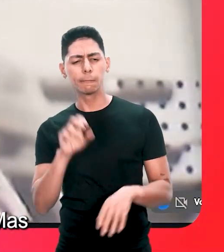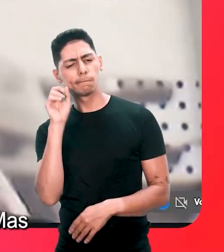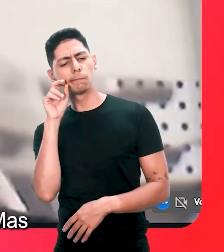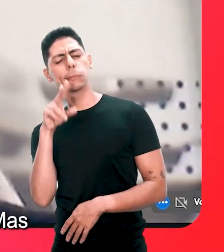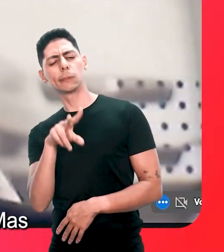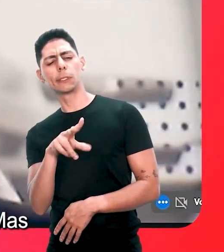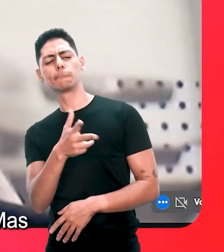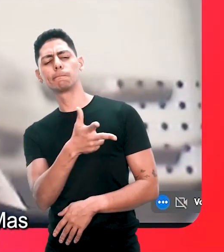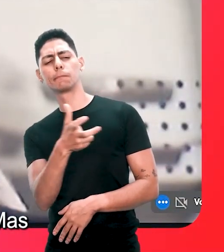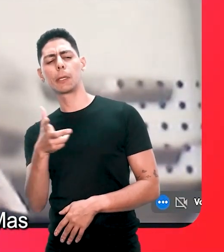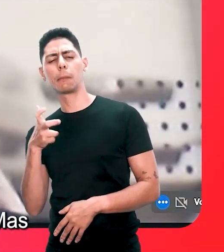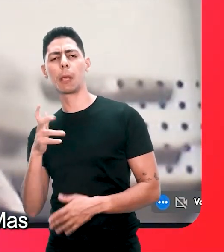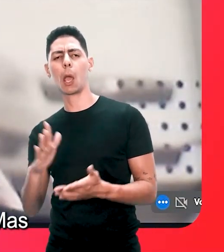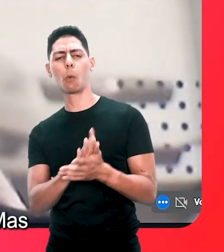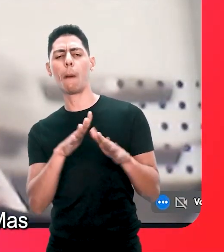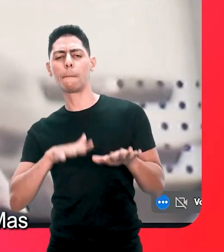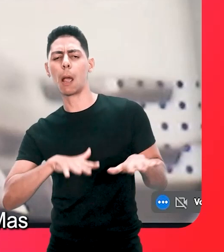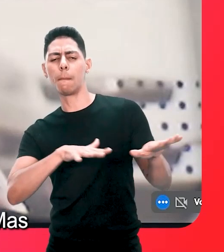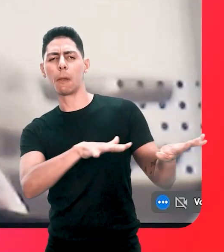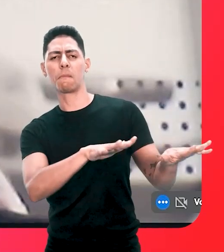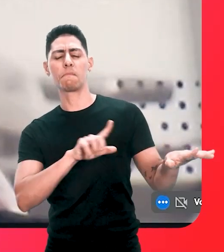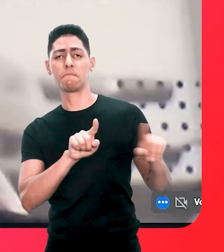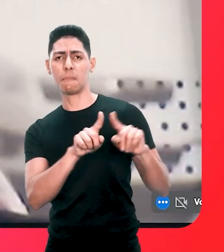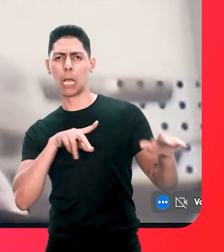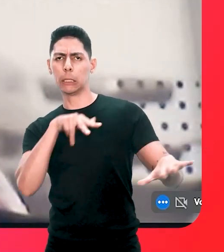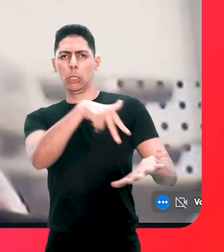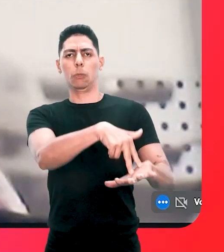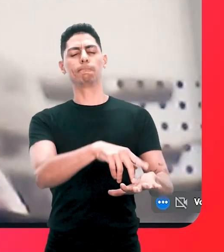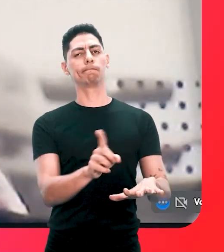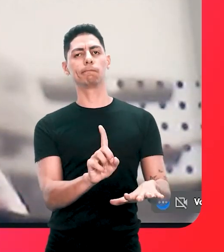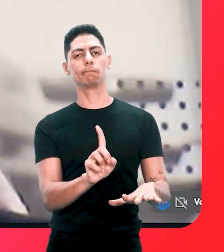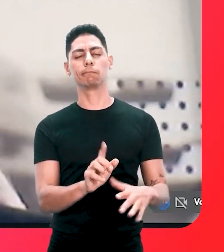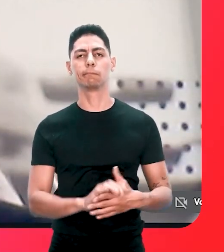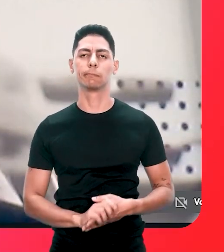em alguma manifestação, mas